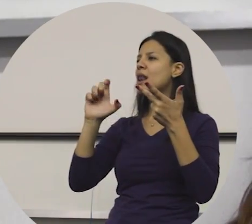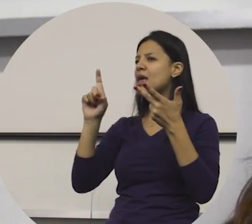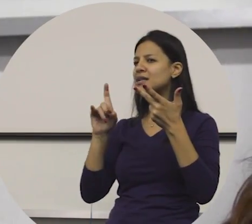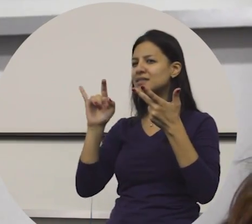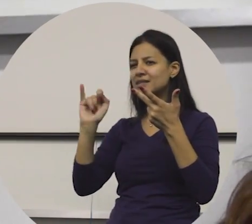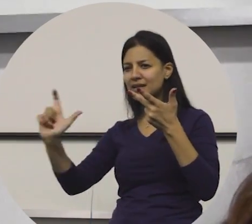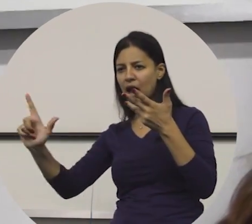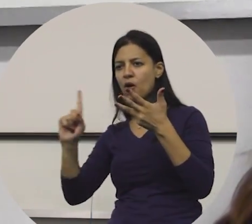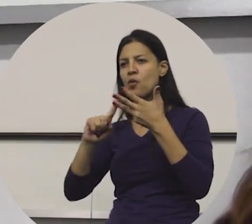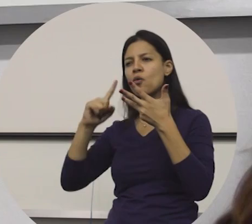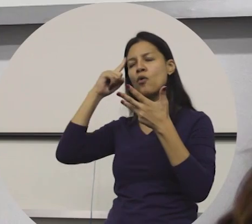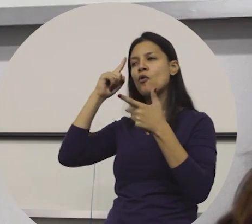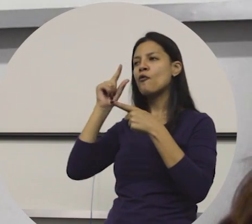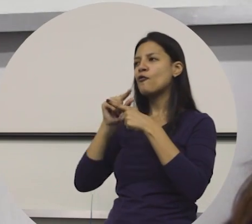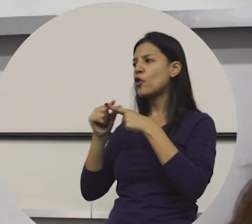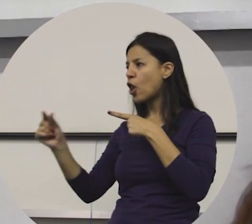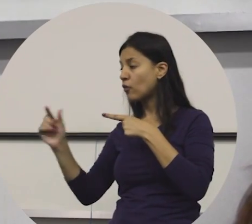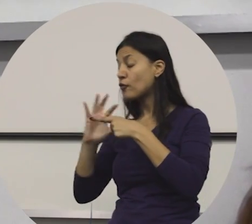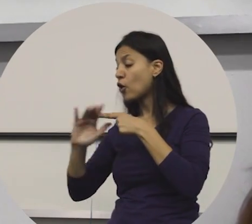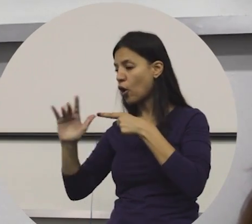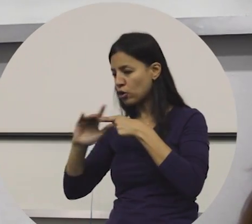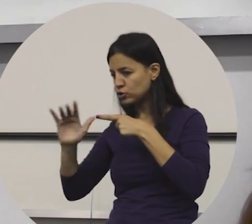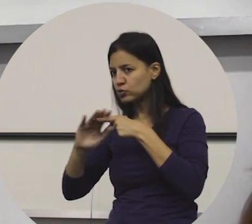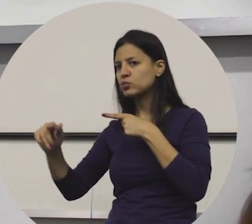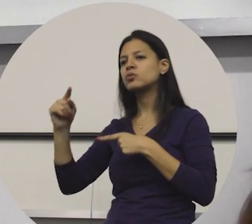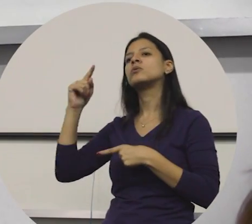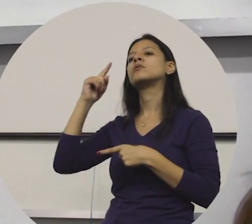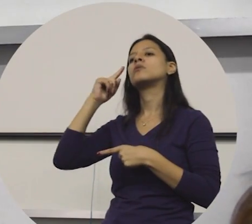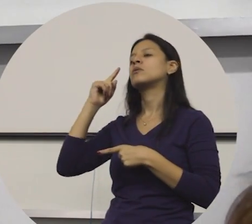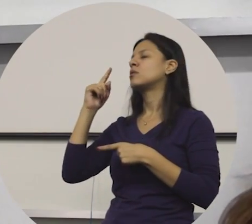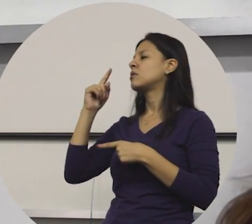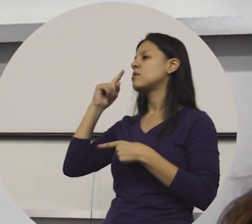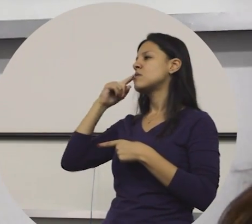fonológico e programação motora. Eu vou copiar aqui, tá?